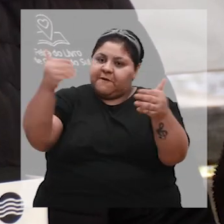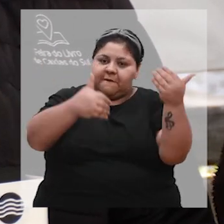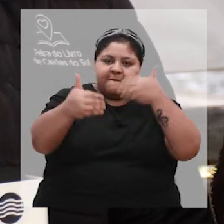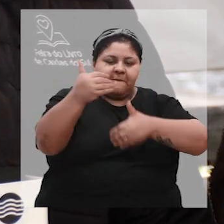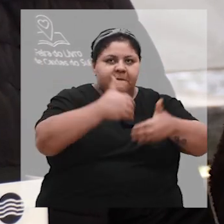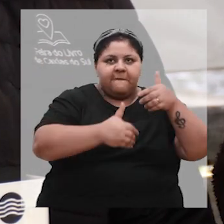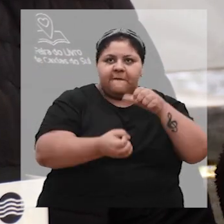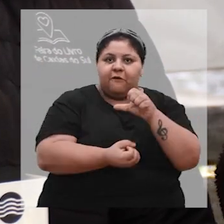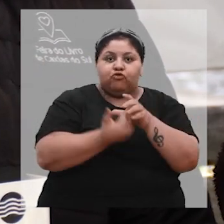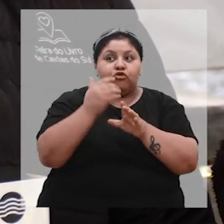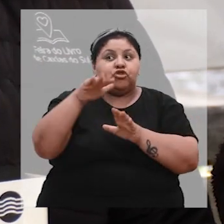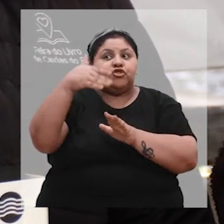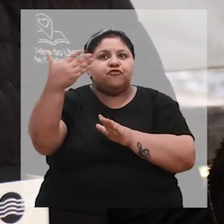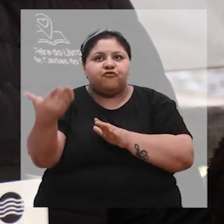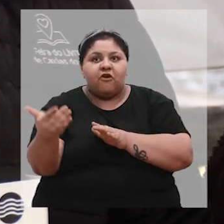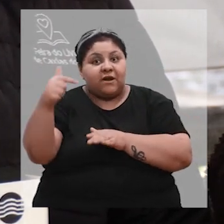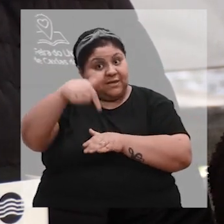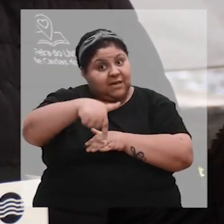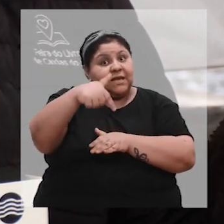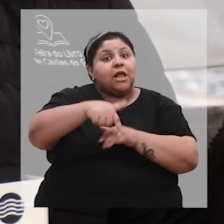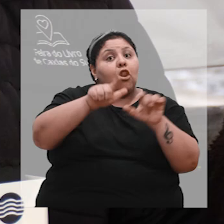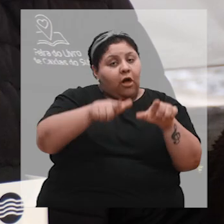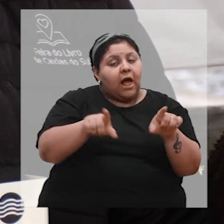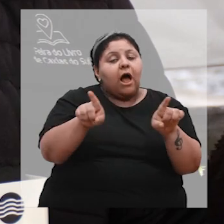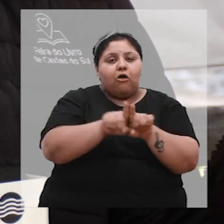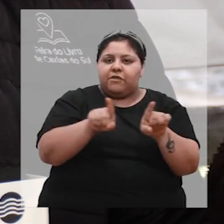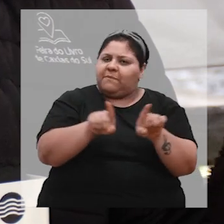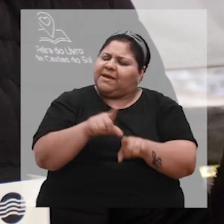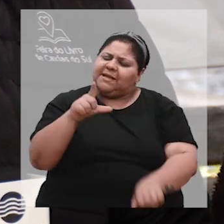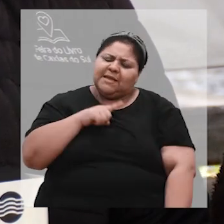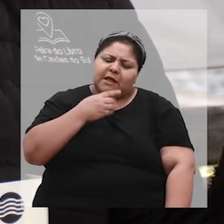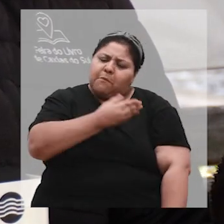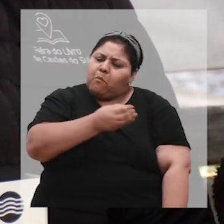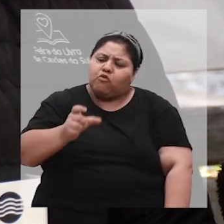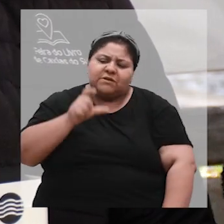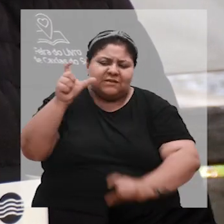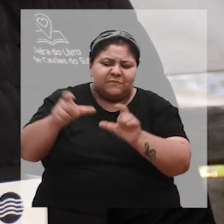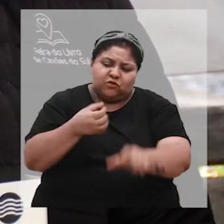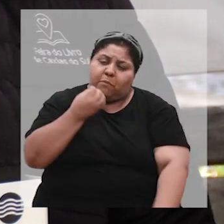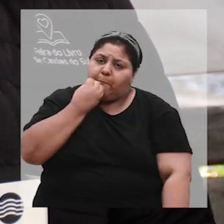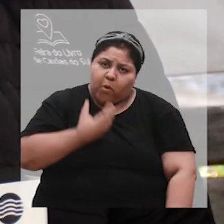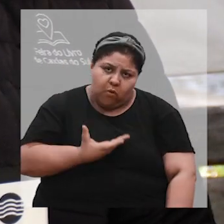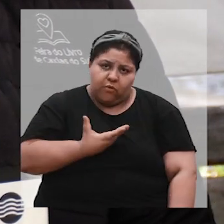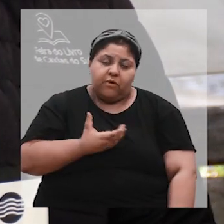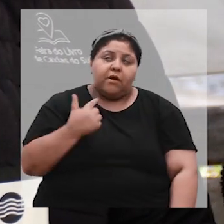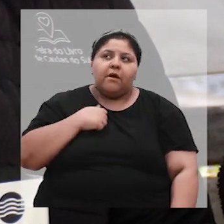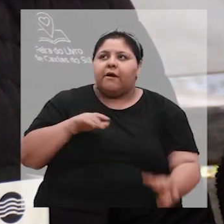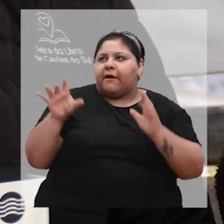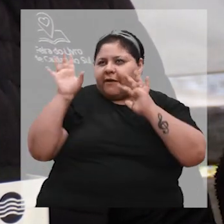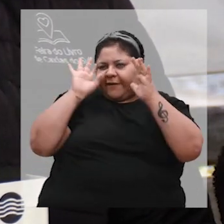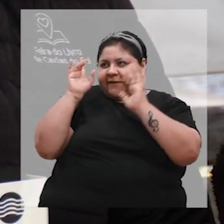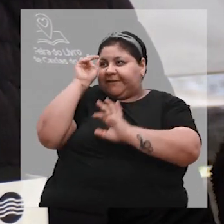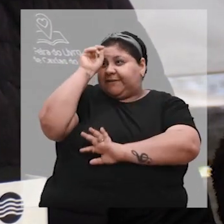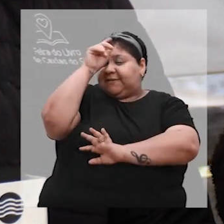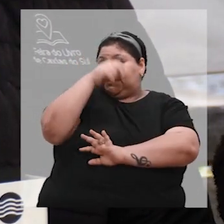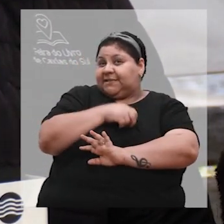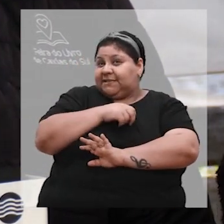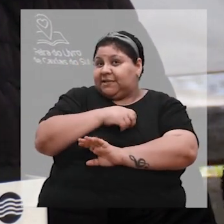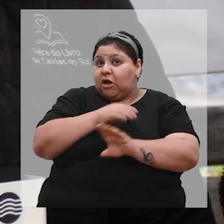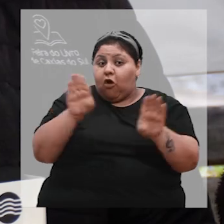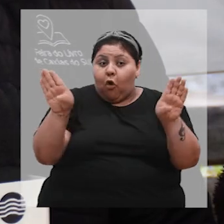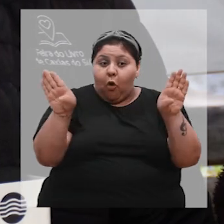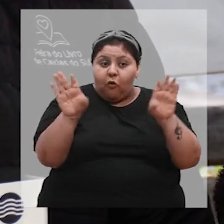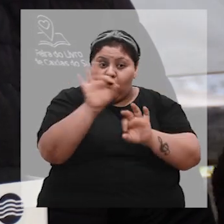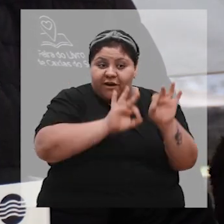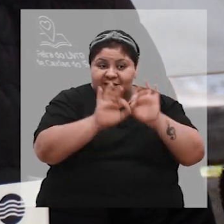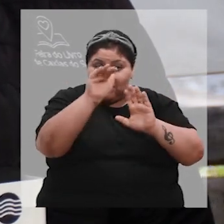cá, desde os autores de fora até os nossos autores locais, que tem muita gente boa aqui. Então, eu fico imaginando a dificuldade que é